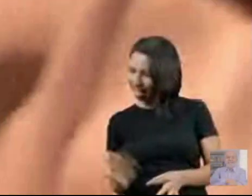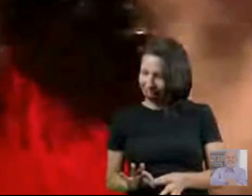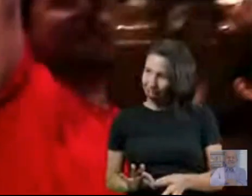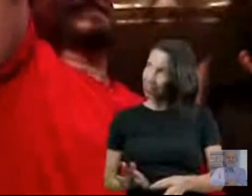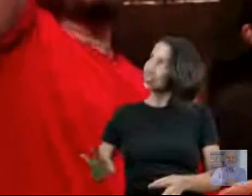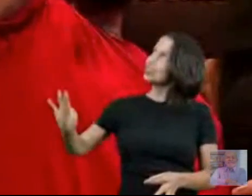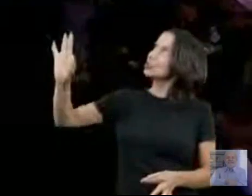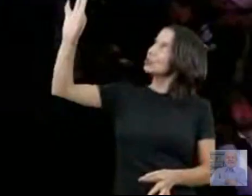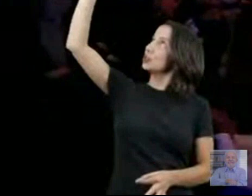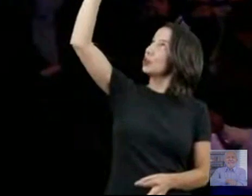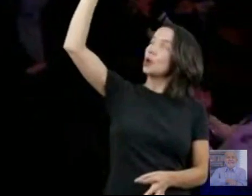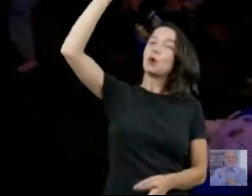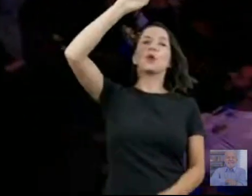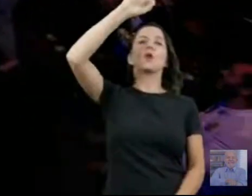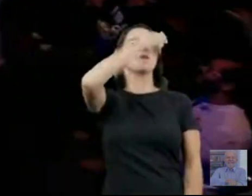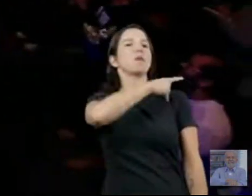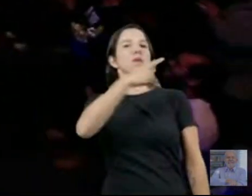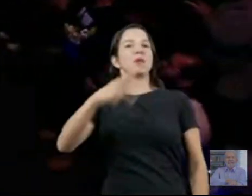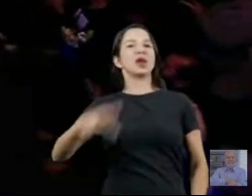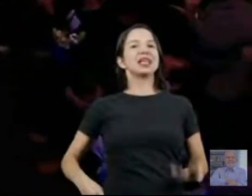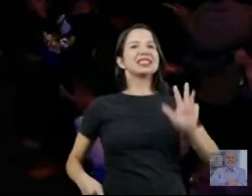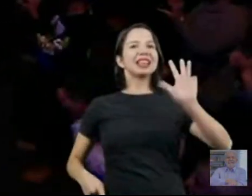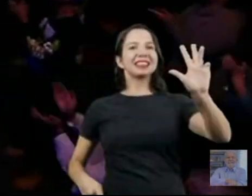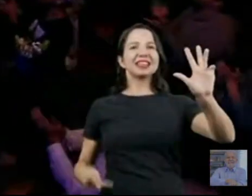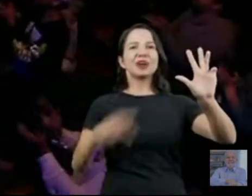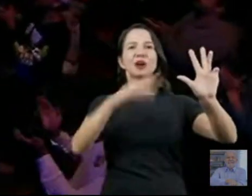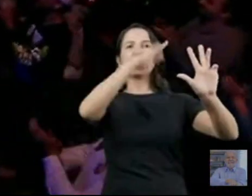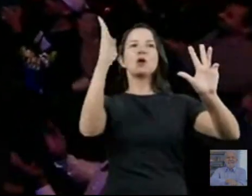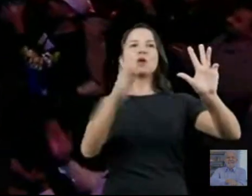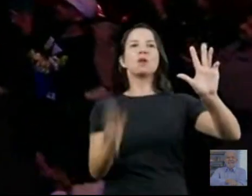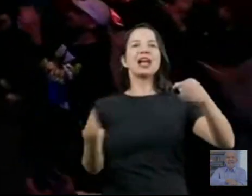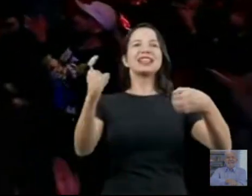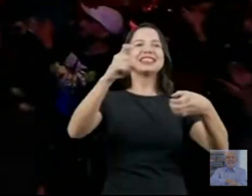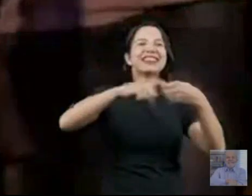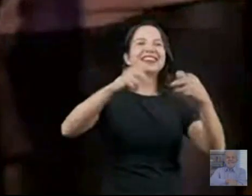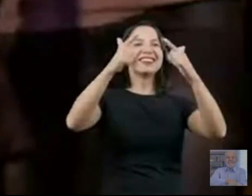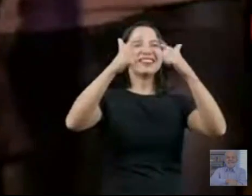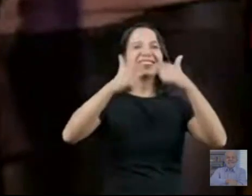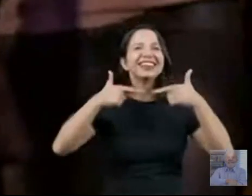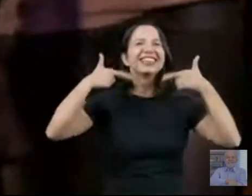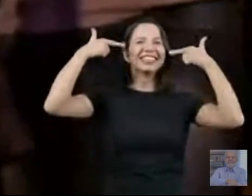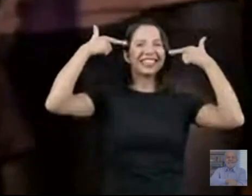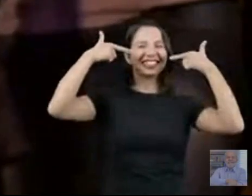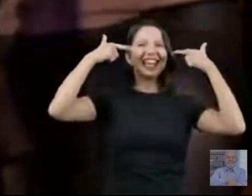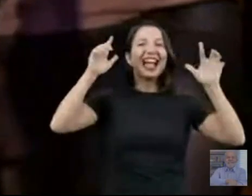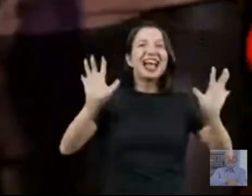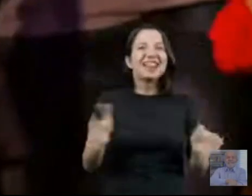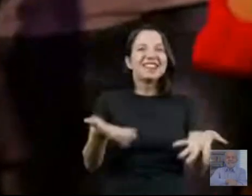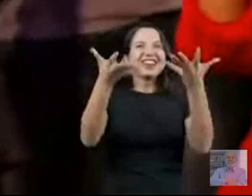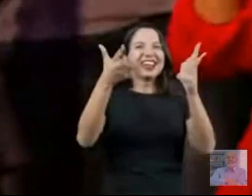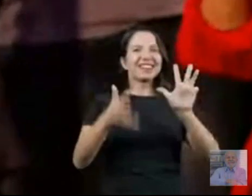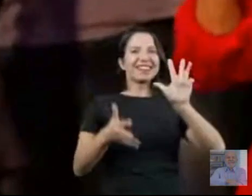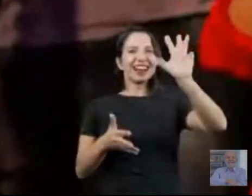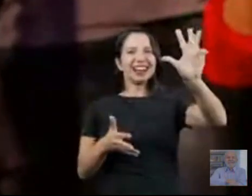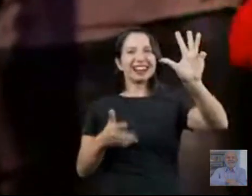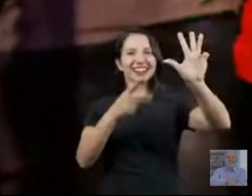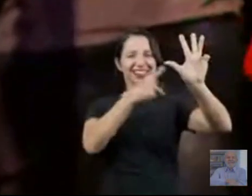volta a sorrir. Viva Lula, presidente!